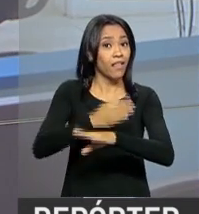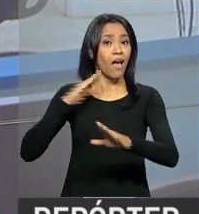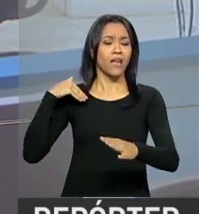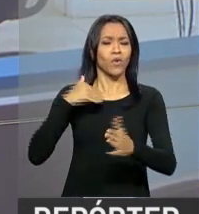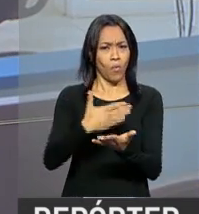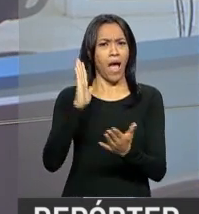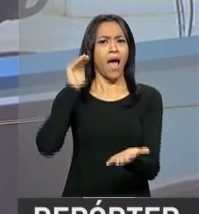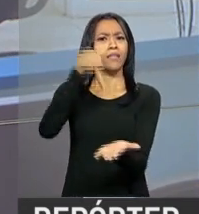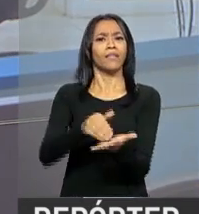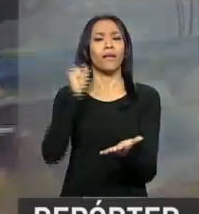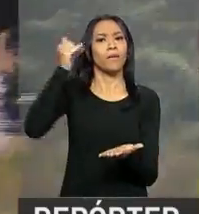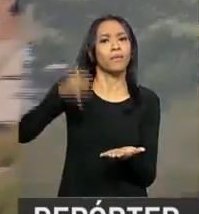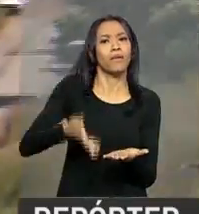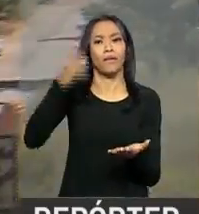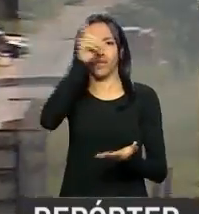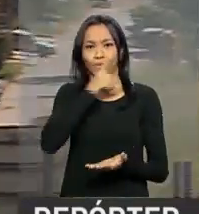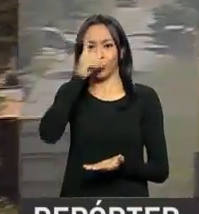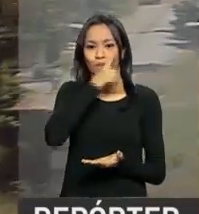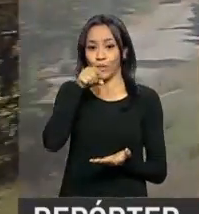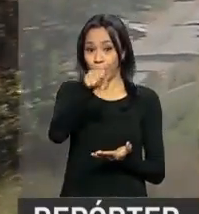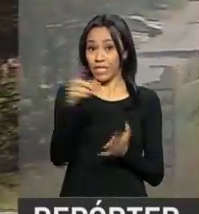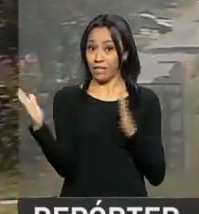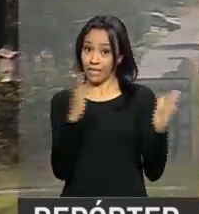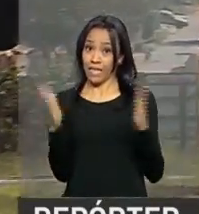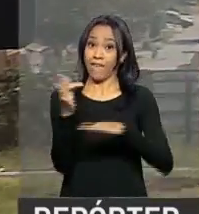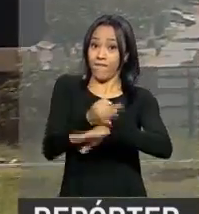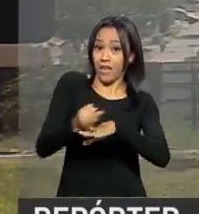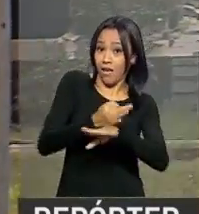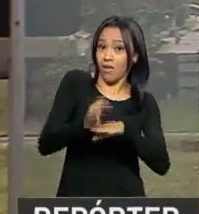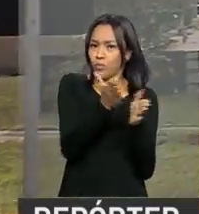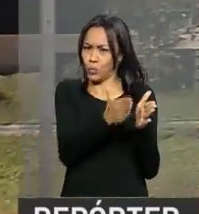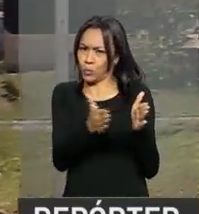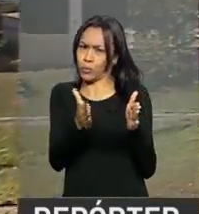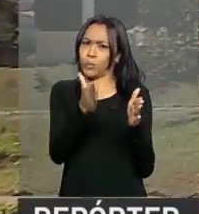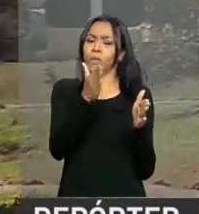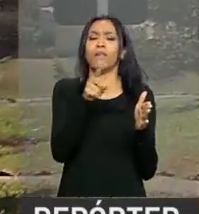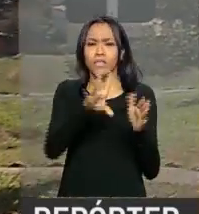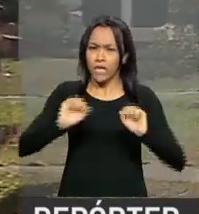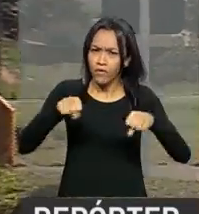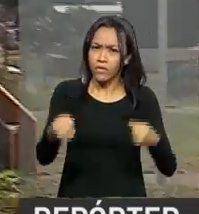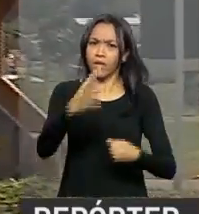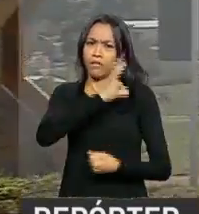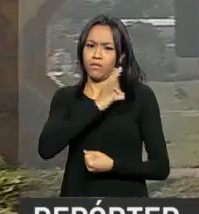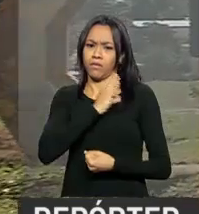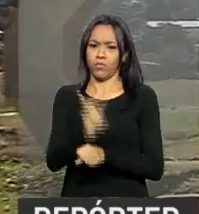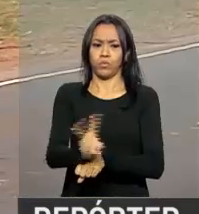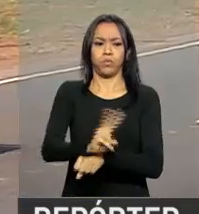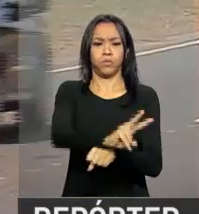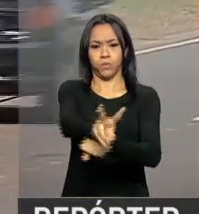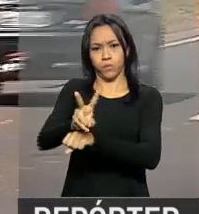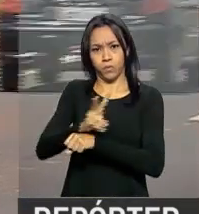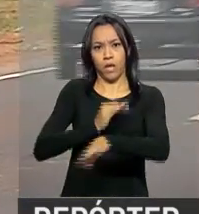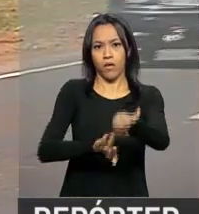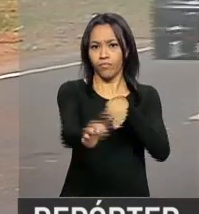de domingo. Durante esse feriado prolongado, o policiamento e a fiscalização vão ser reforçados nas estradas federais.